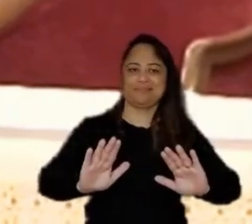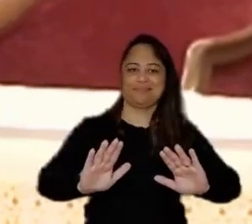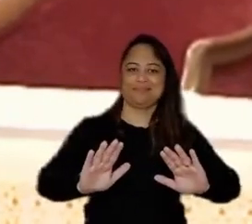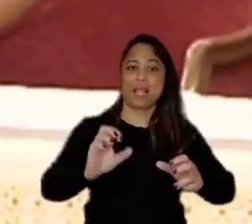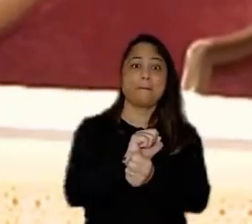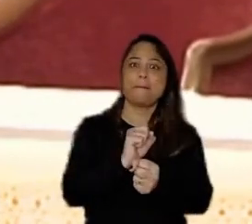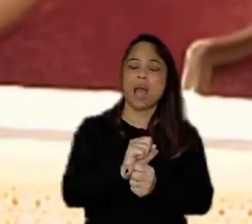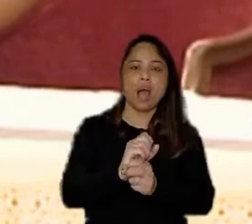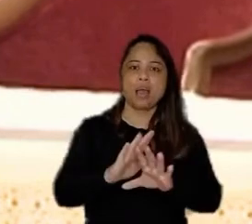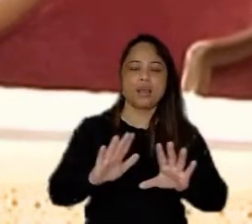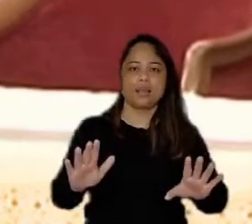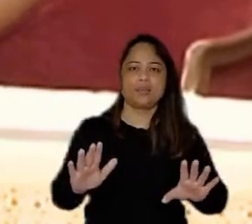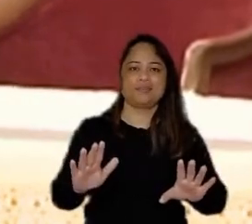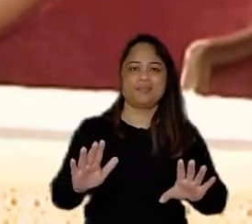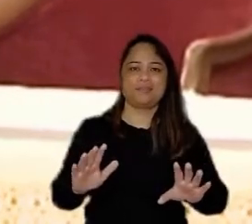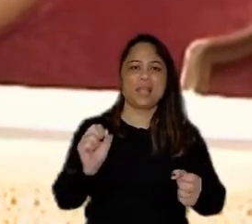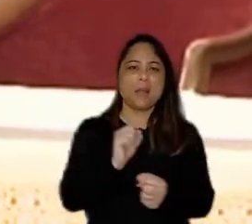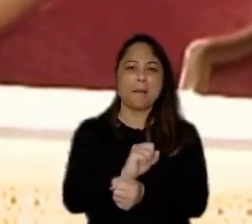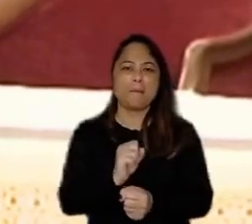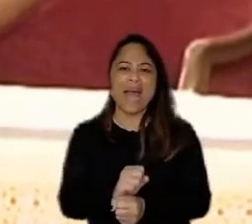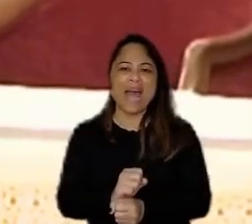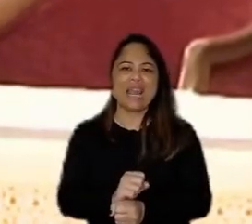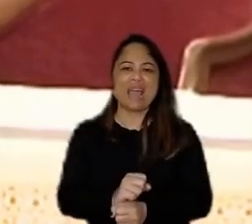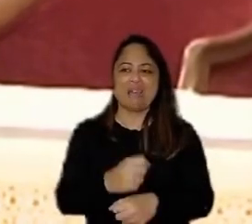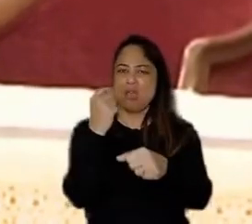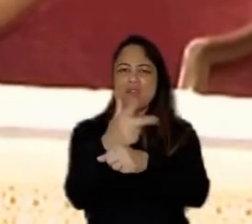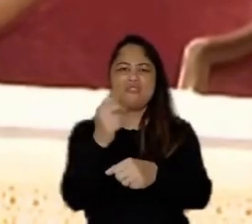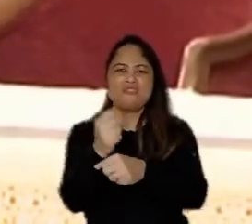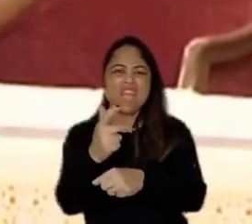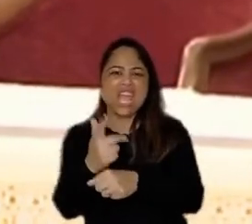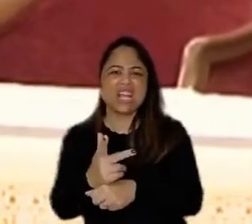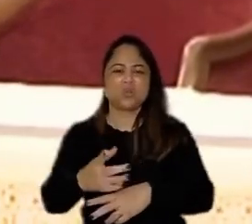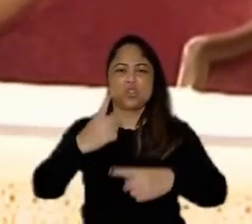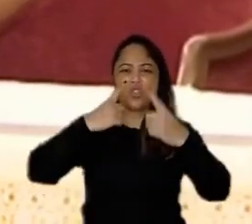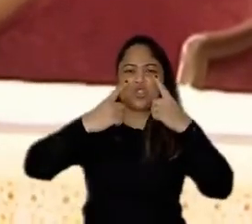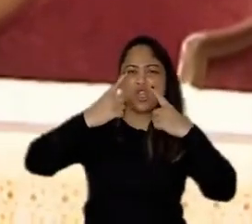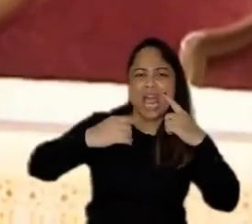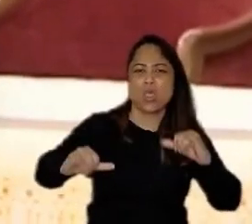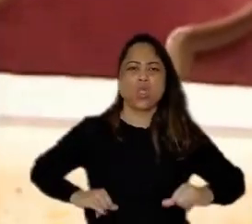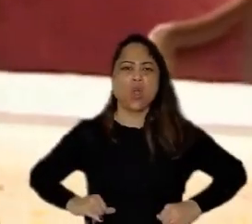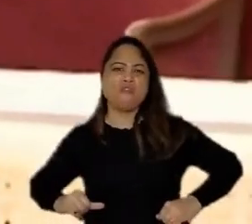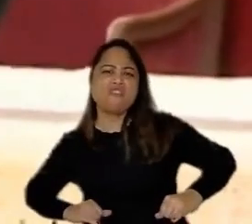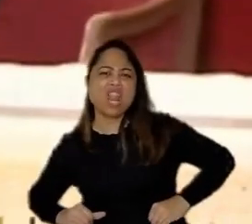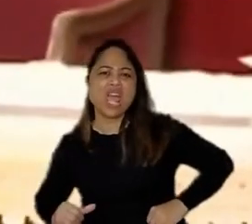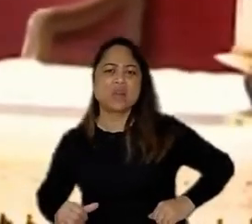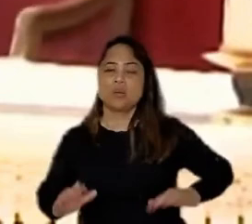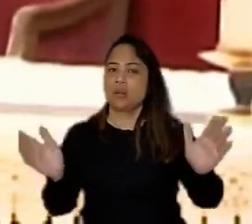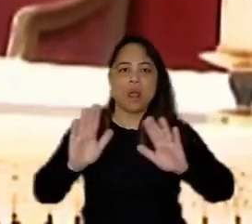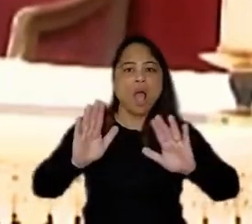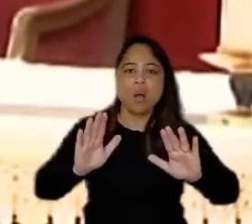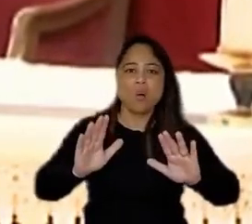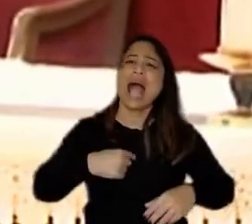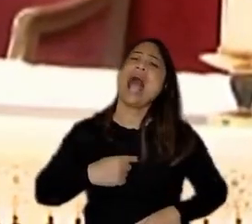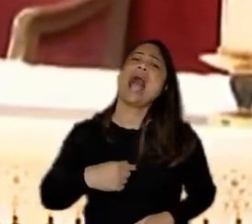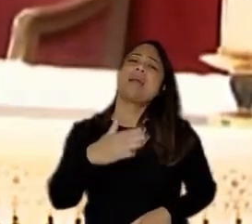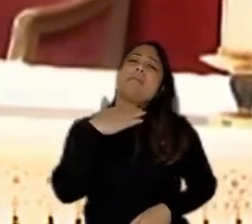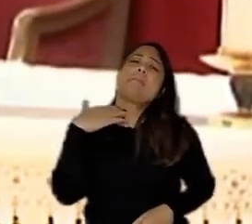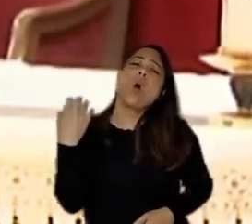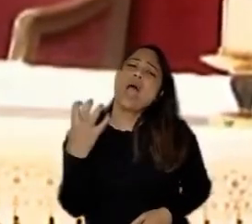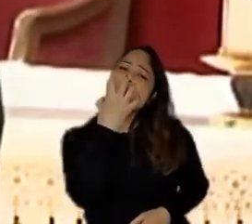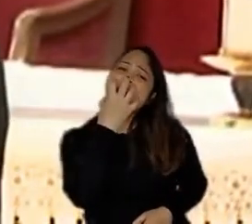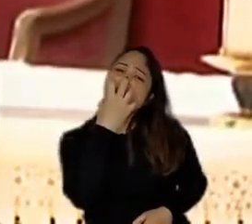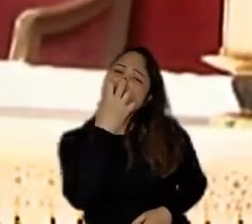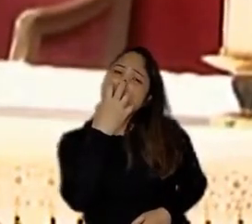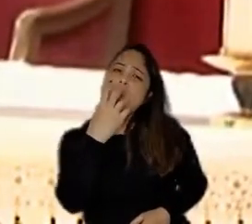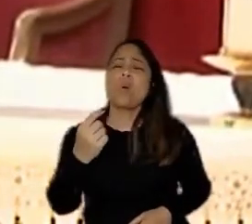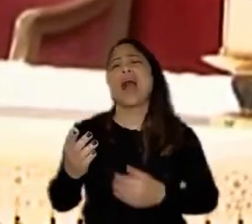Para de fazer isso, para de ficar fazendo videozinho, para com isso. Estou de luto, morreu o cachorro,